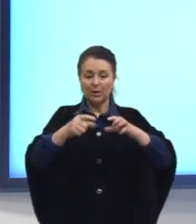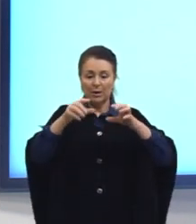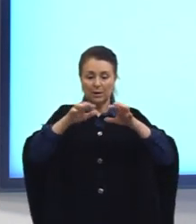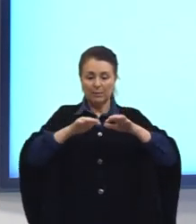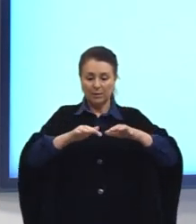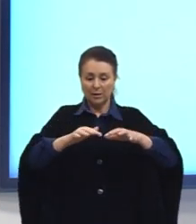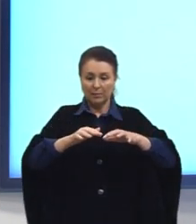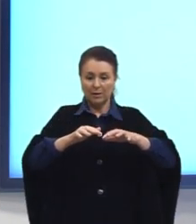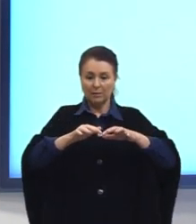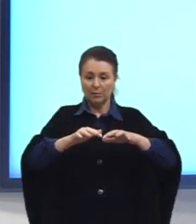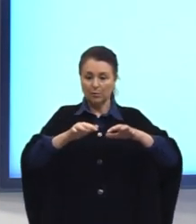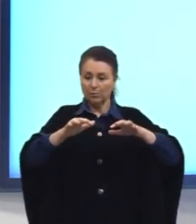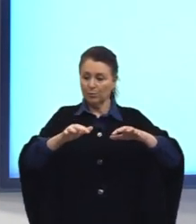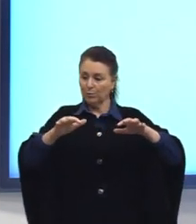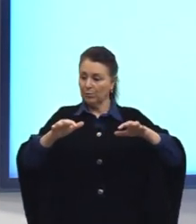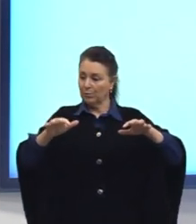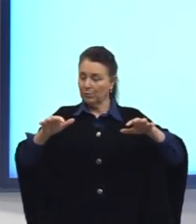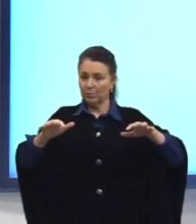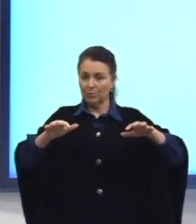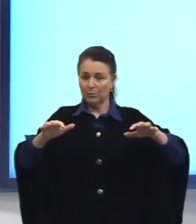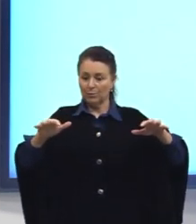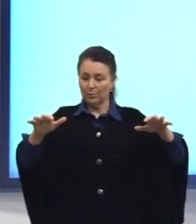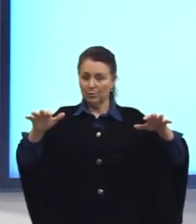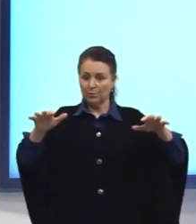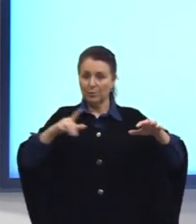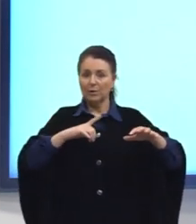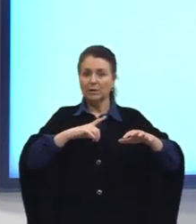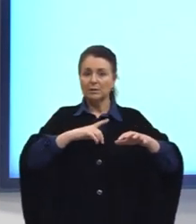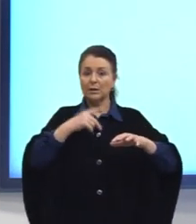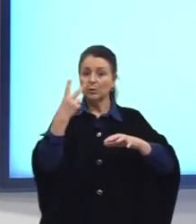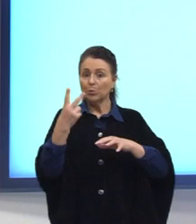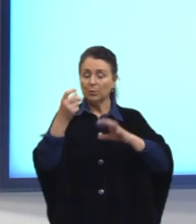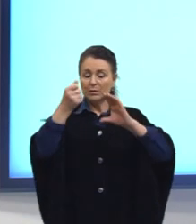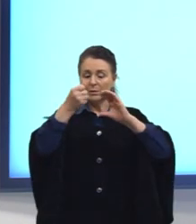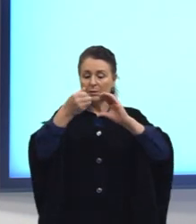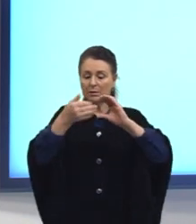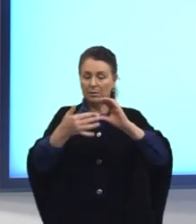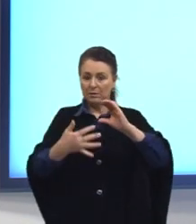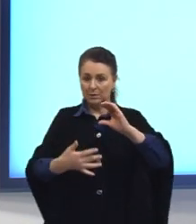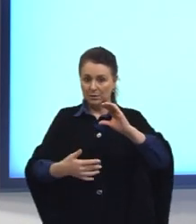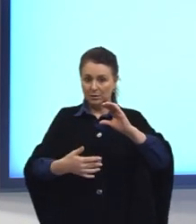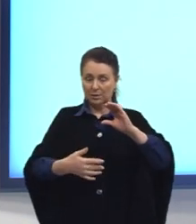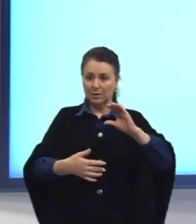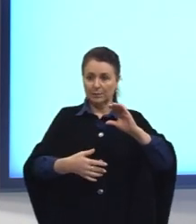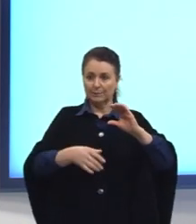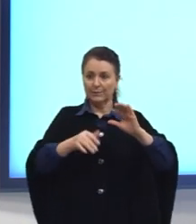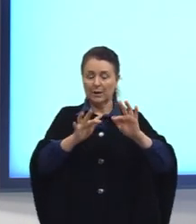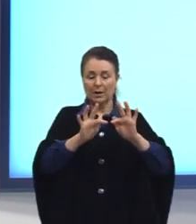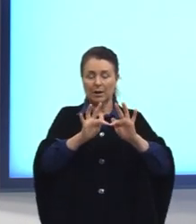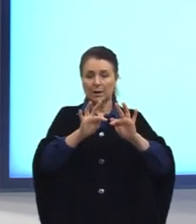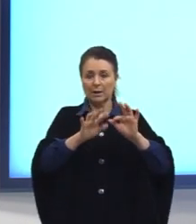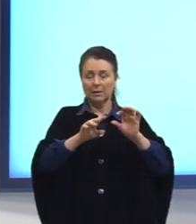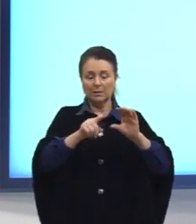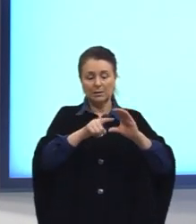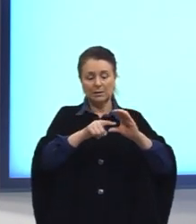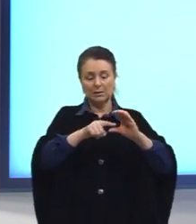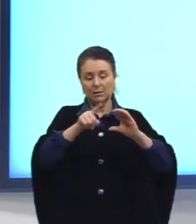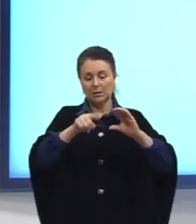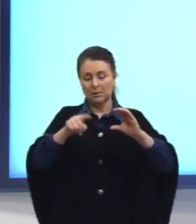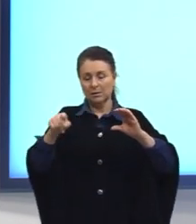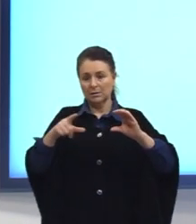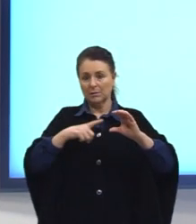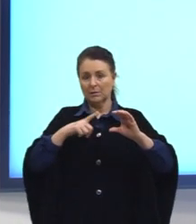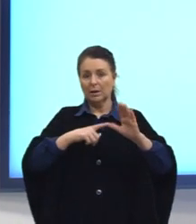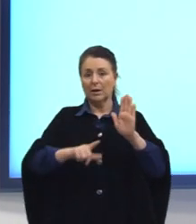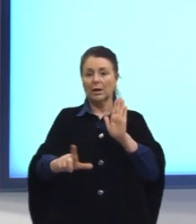onda tá e elas possuem duas características essas ondas são governadas então pelas